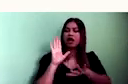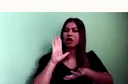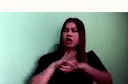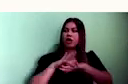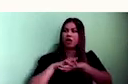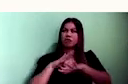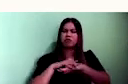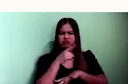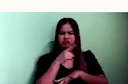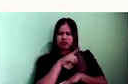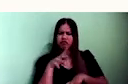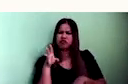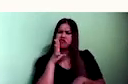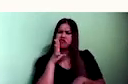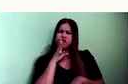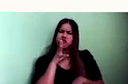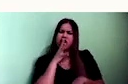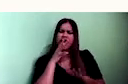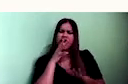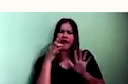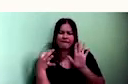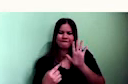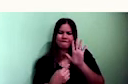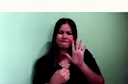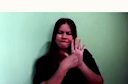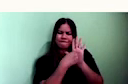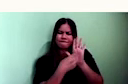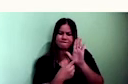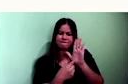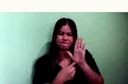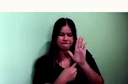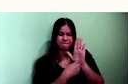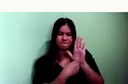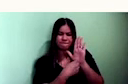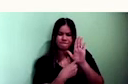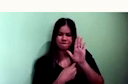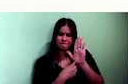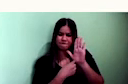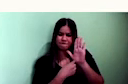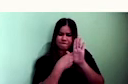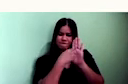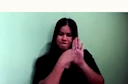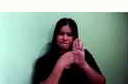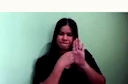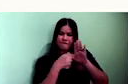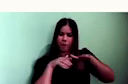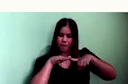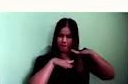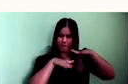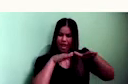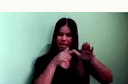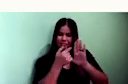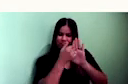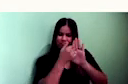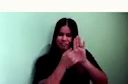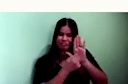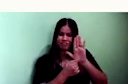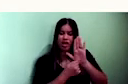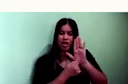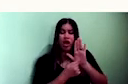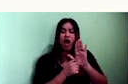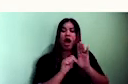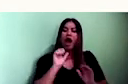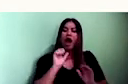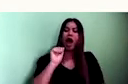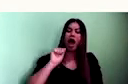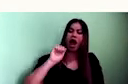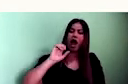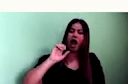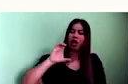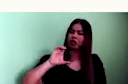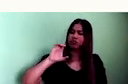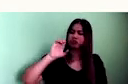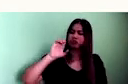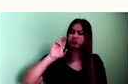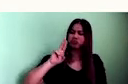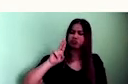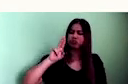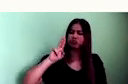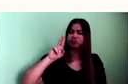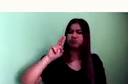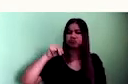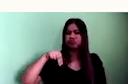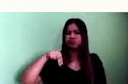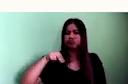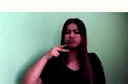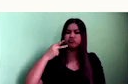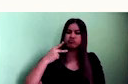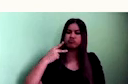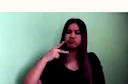ouvido falar, como acupuntura, tá? Também tem dança circular, então são muitos, eu vou mostrar para vocês conhecerem